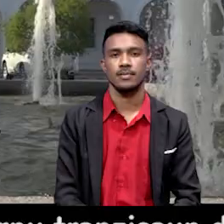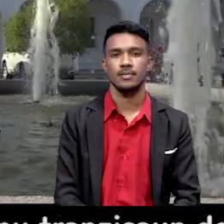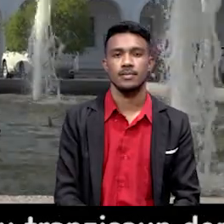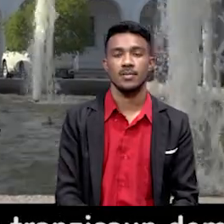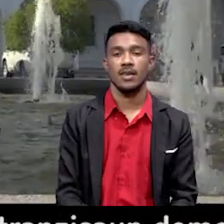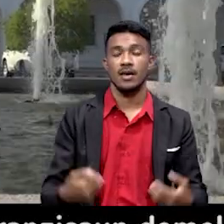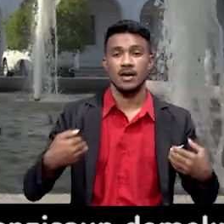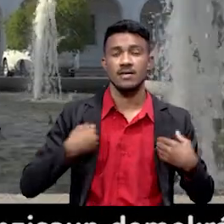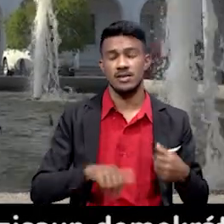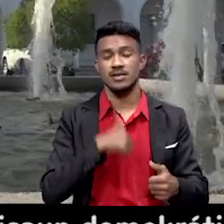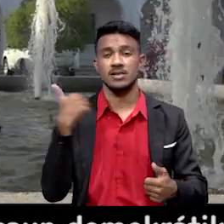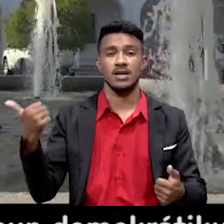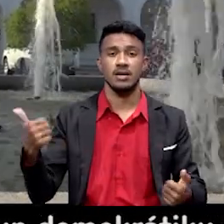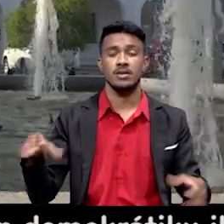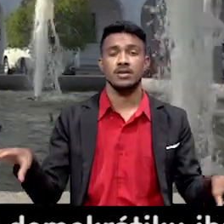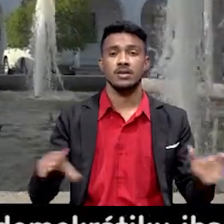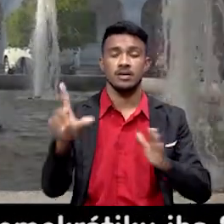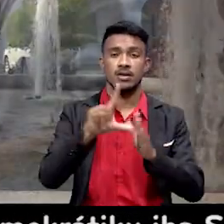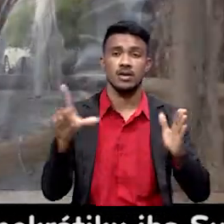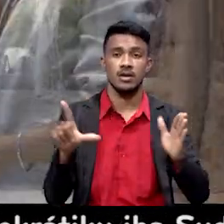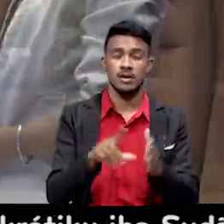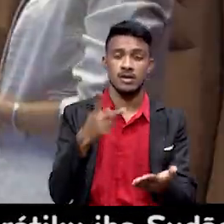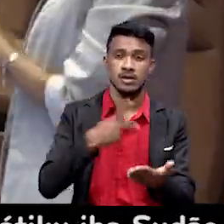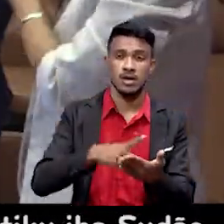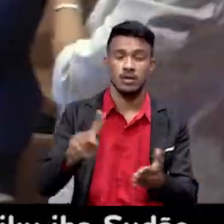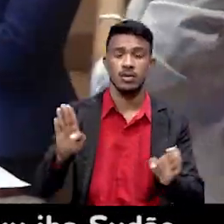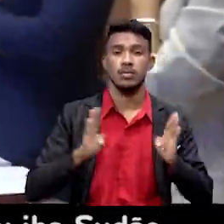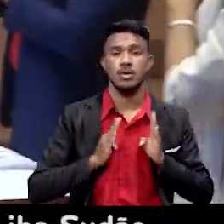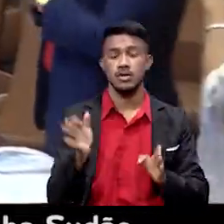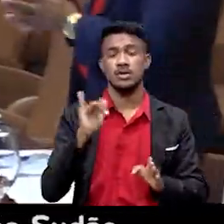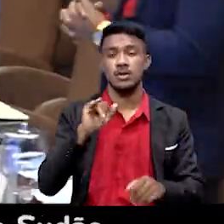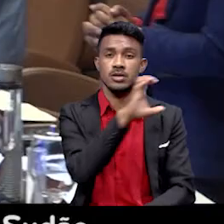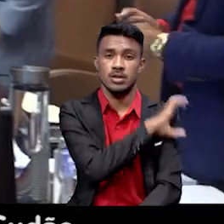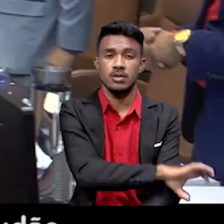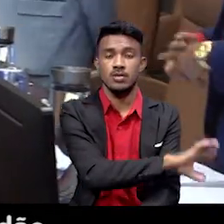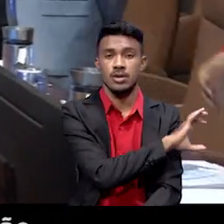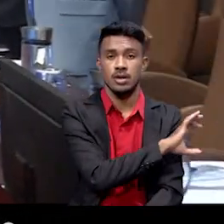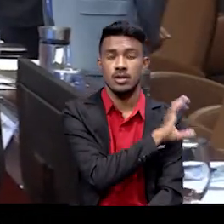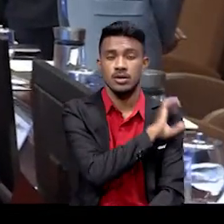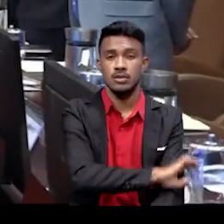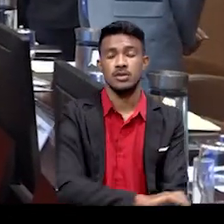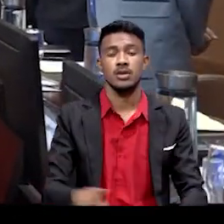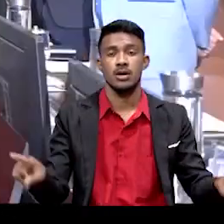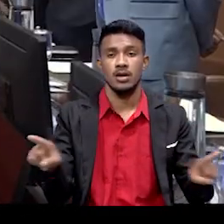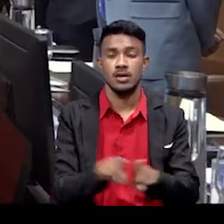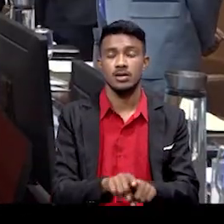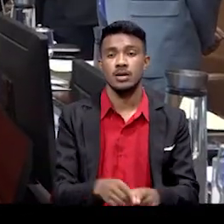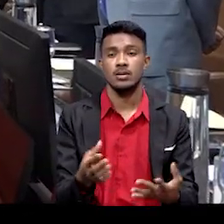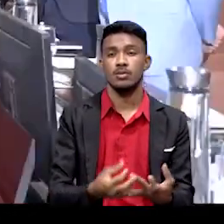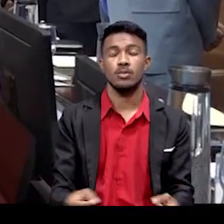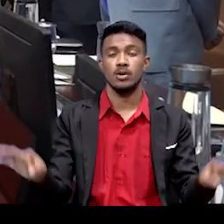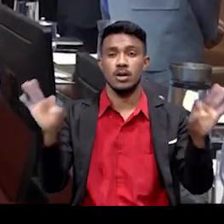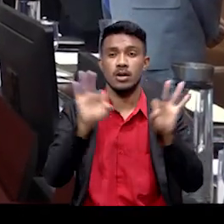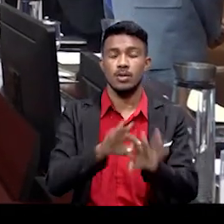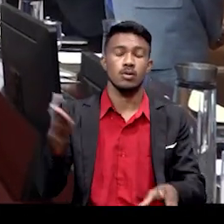E a parte seluc, alteração lei pensão vitalícia para regime segurança social, saímos assunto nebe importante para